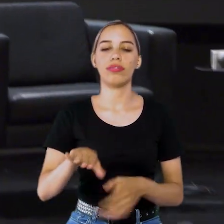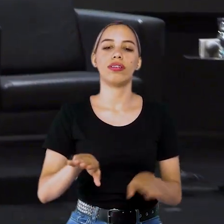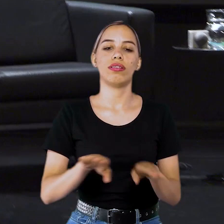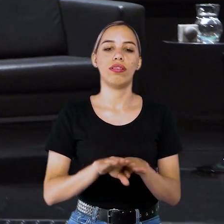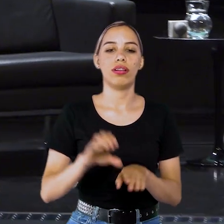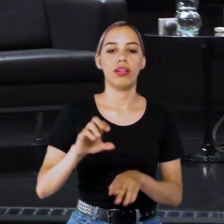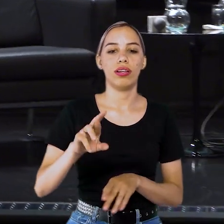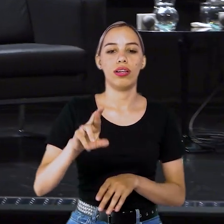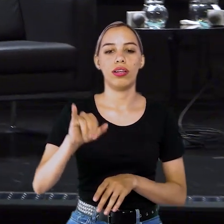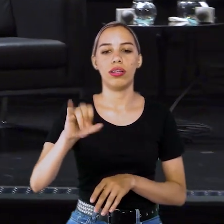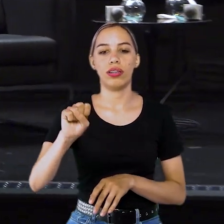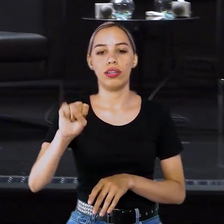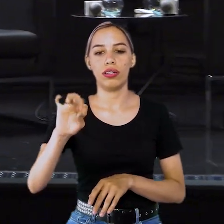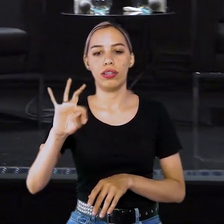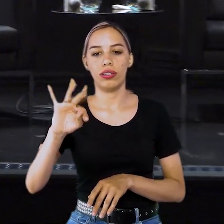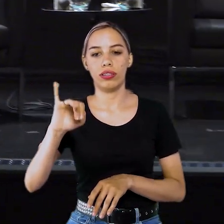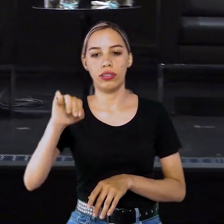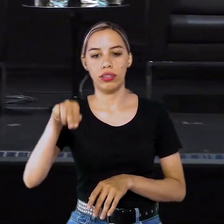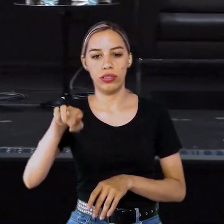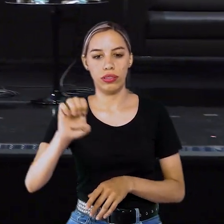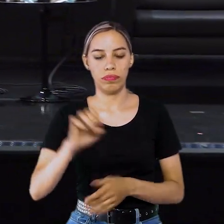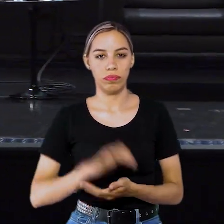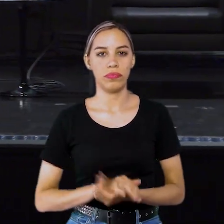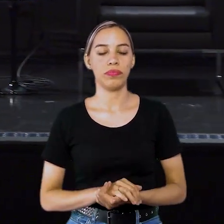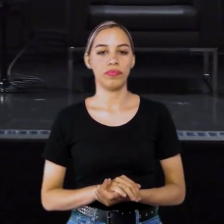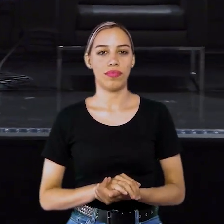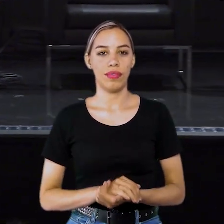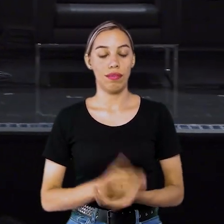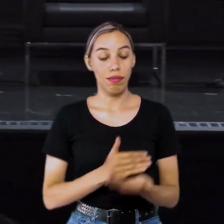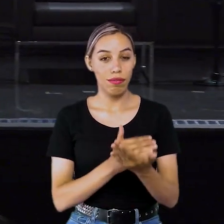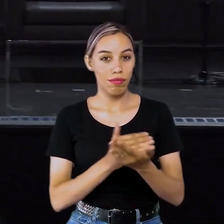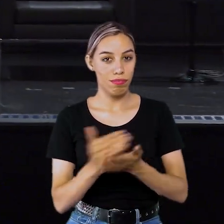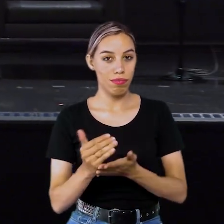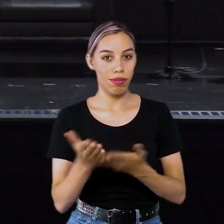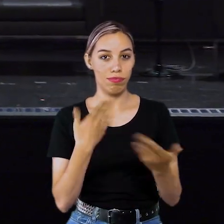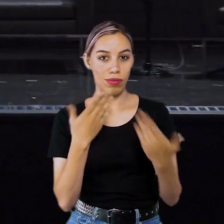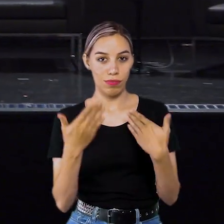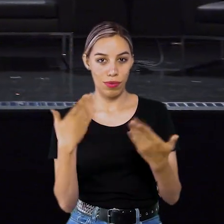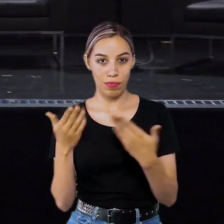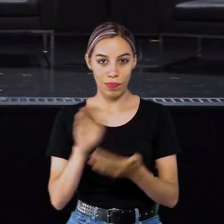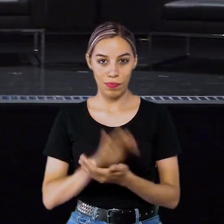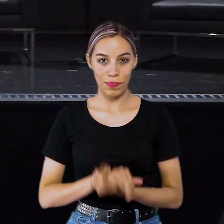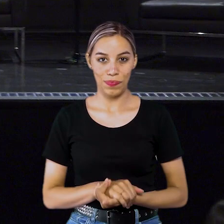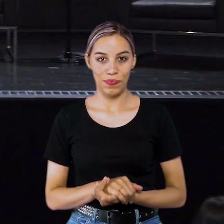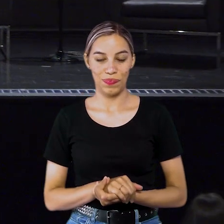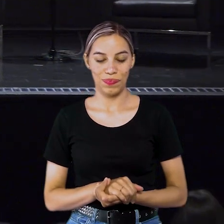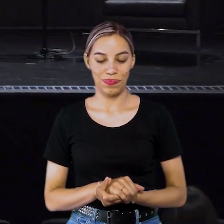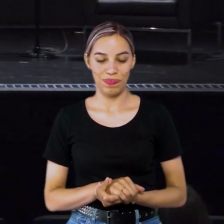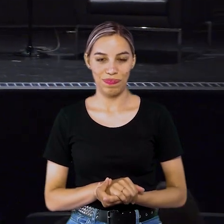Cris Tacuá, para darmos início ao bate-papo, por favor.